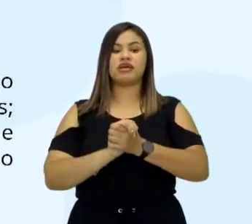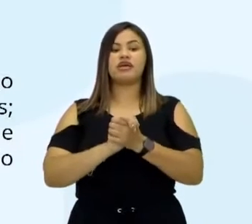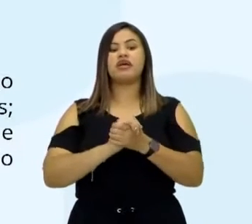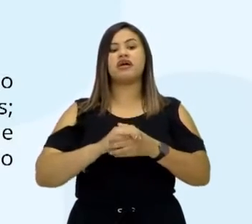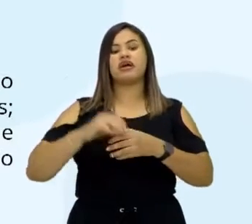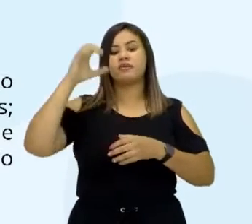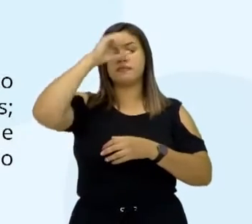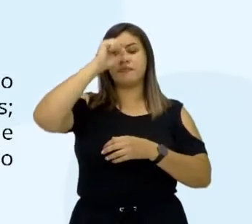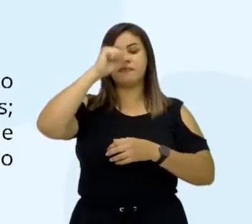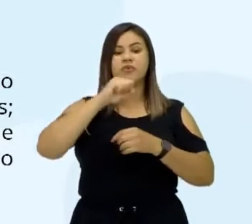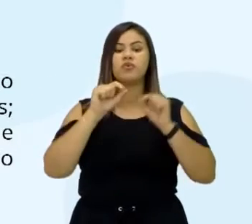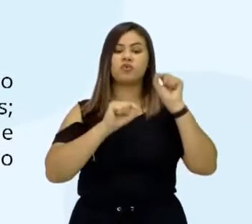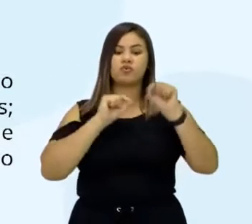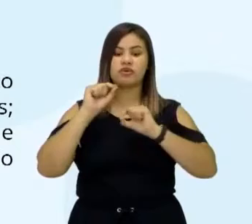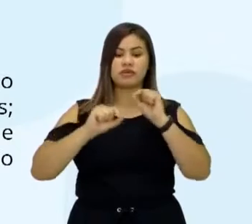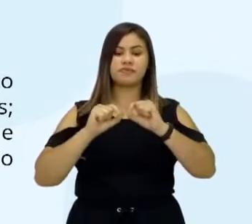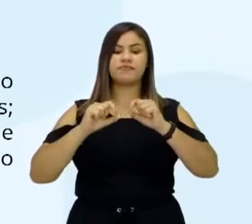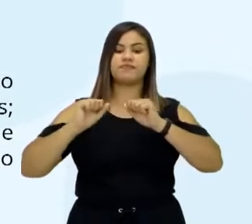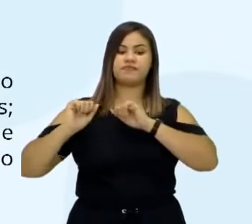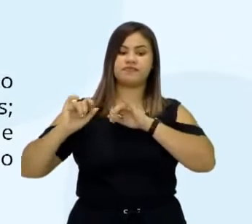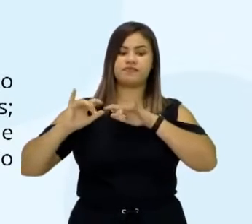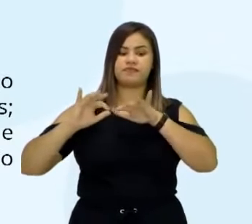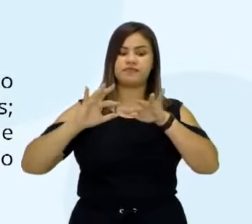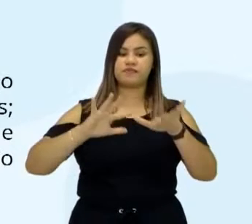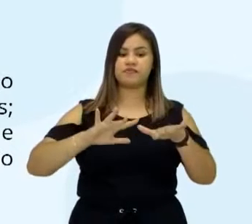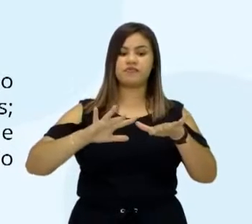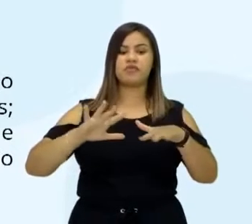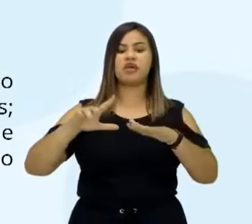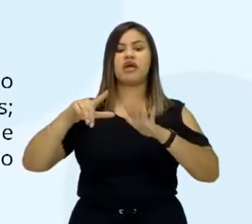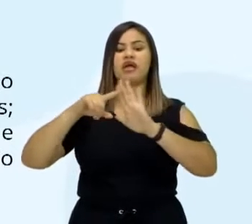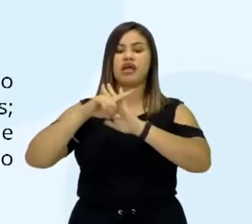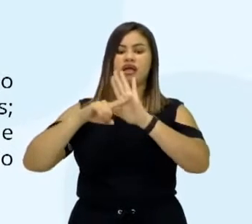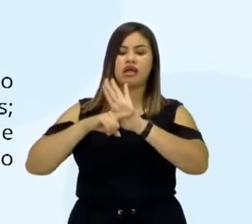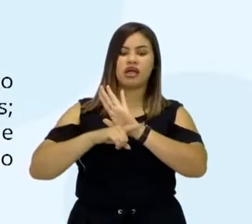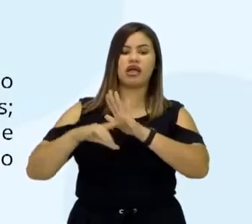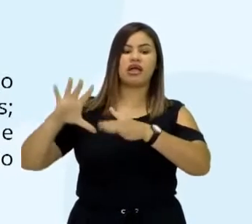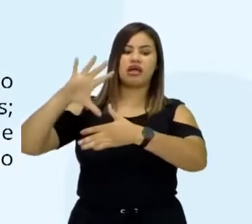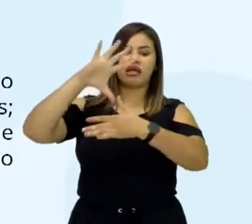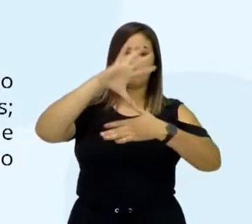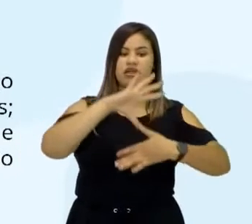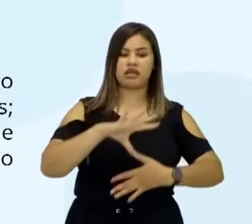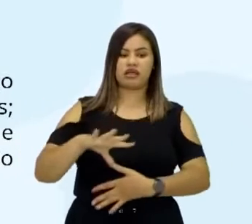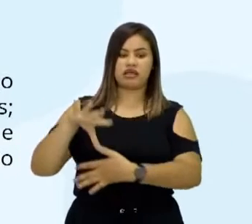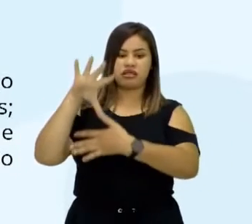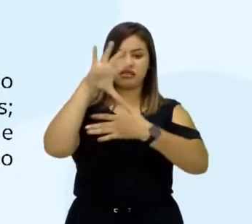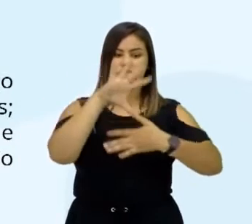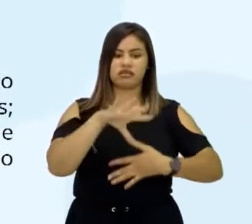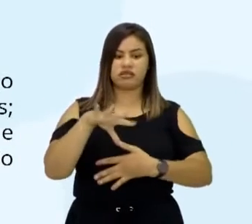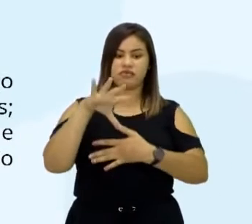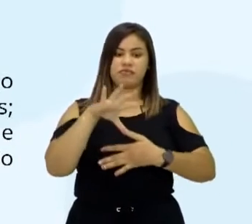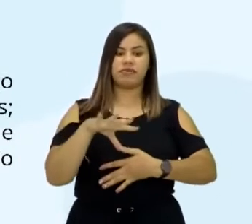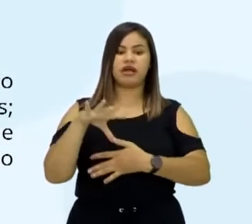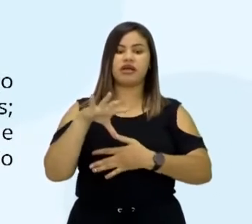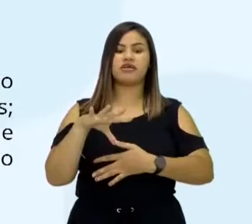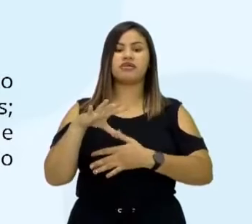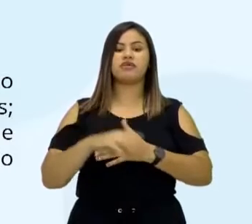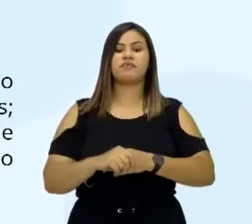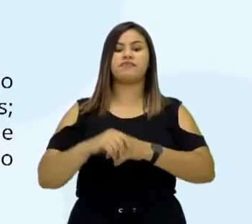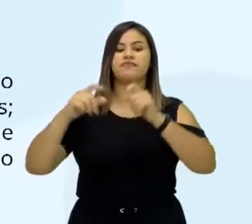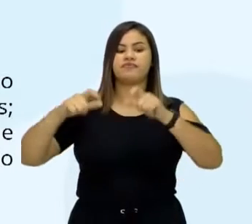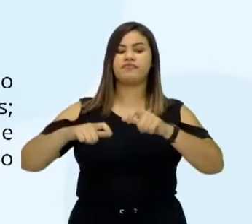meio da análise e elaboração de mapas temáticos, abrangência escalar do fenômeno espacial,